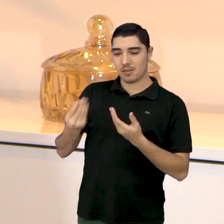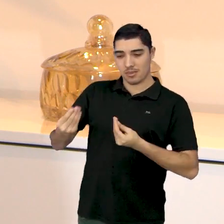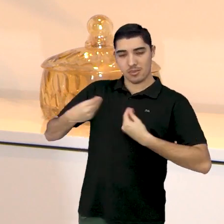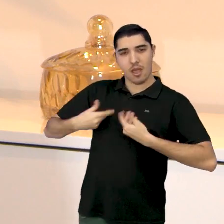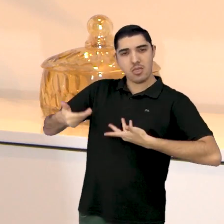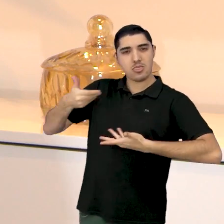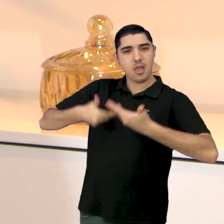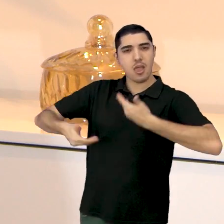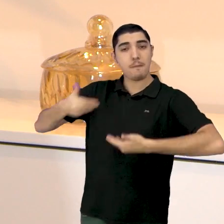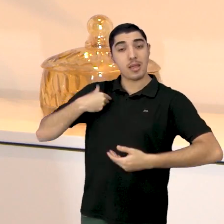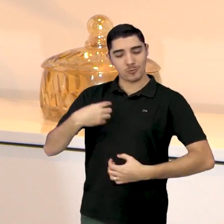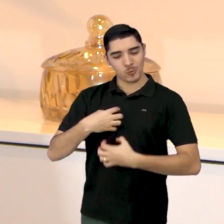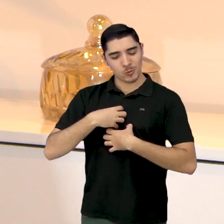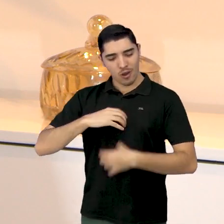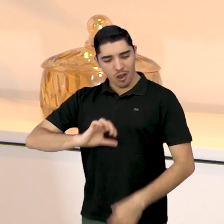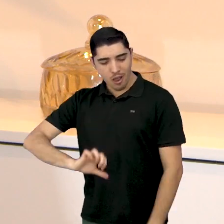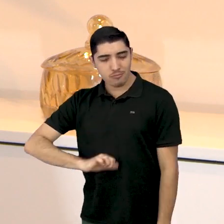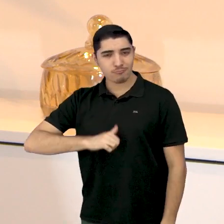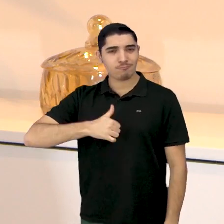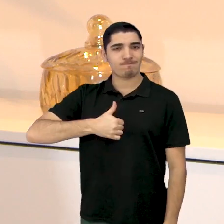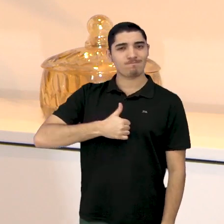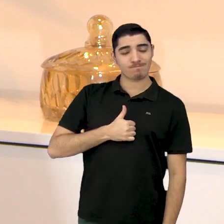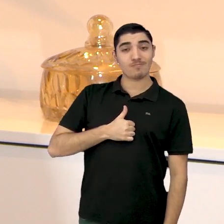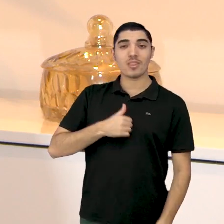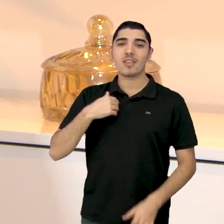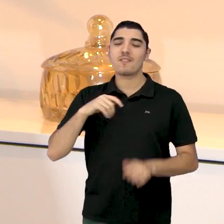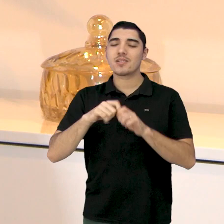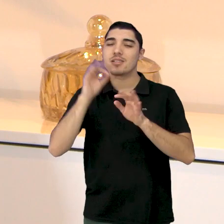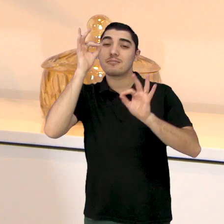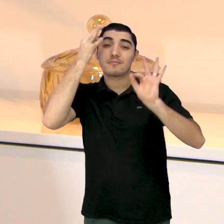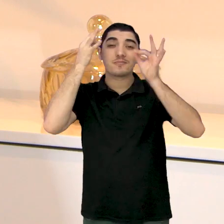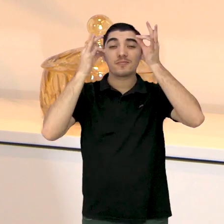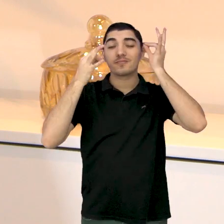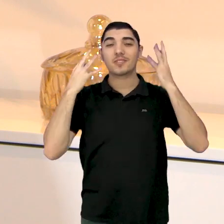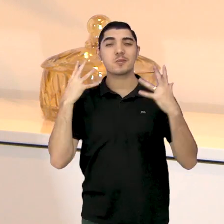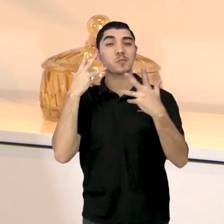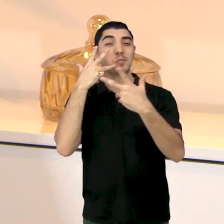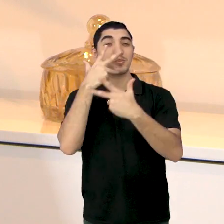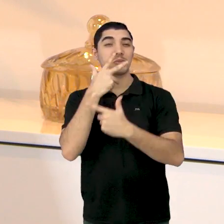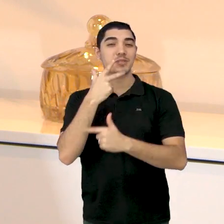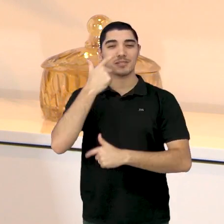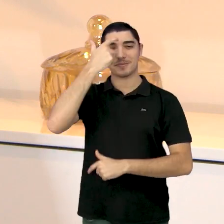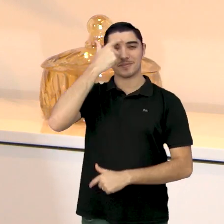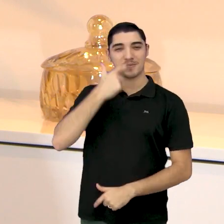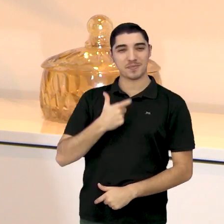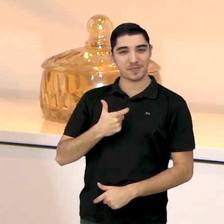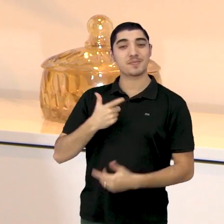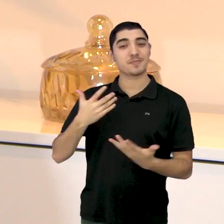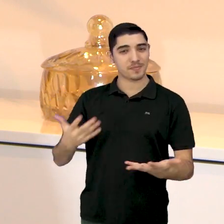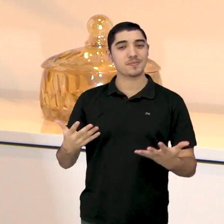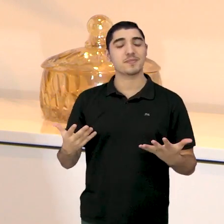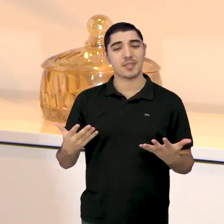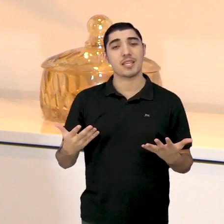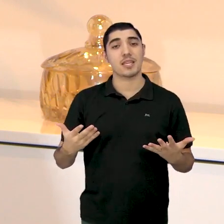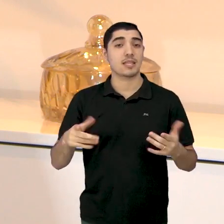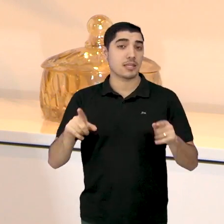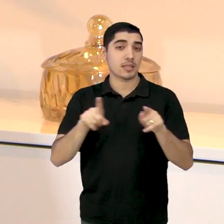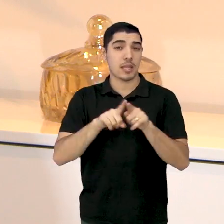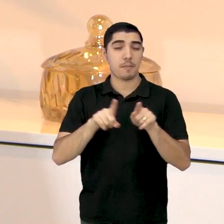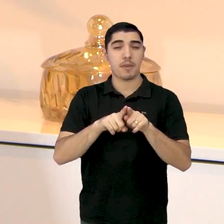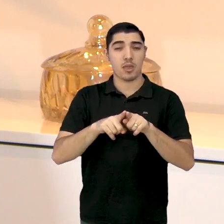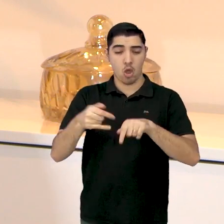né? Quando você faz uma maquiagem, fica bonito no rosto. A parte da oleosidade da pele também